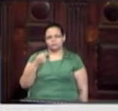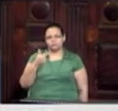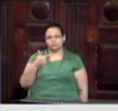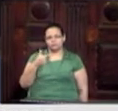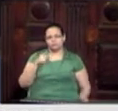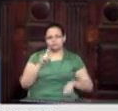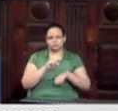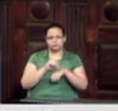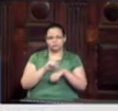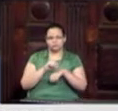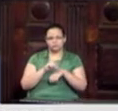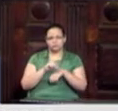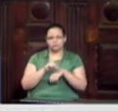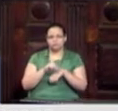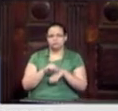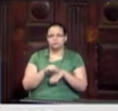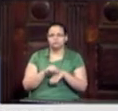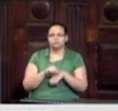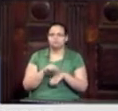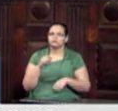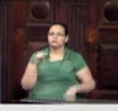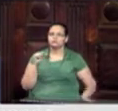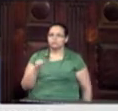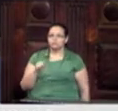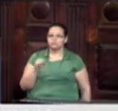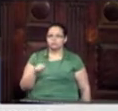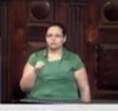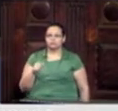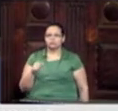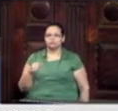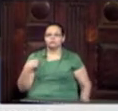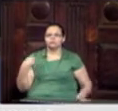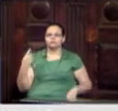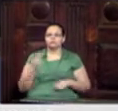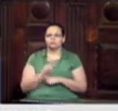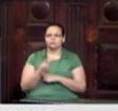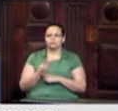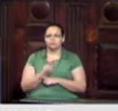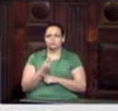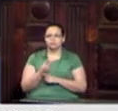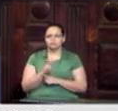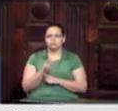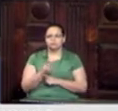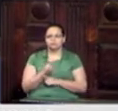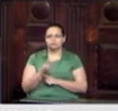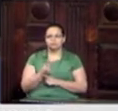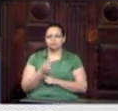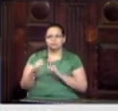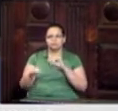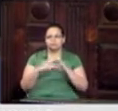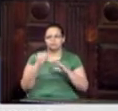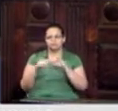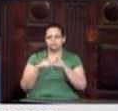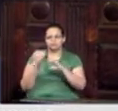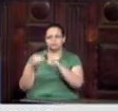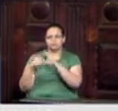horas, ela seguramente foi procurada, recebendo